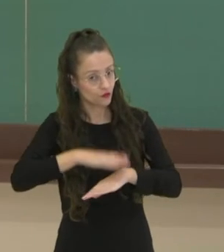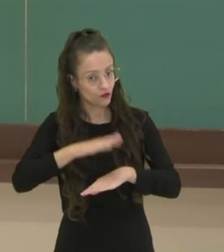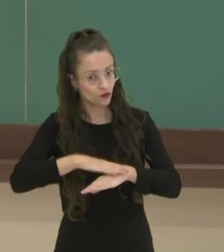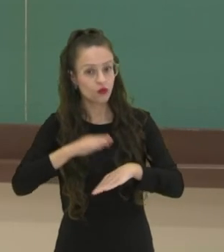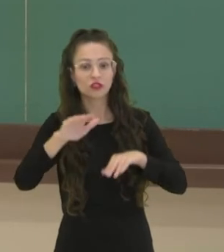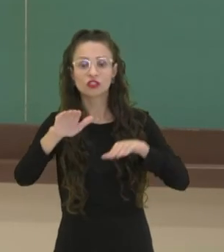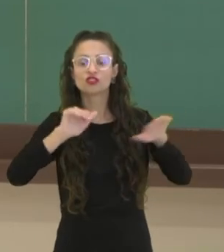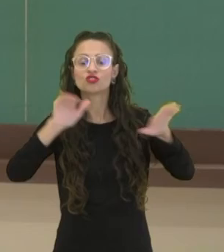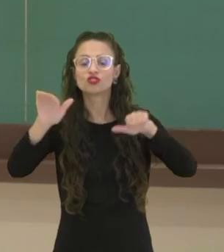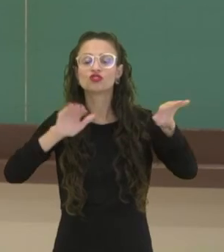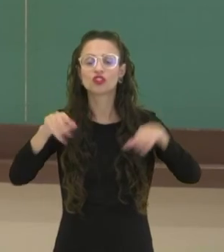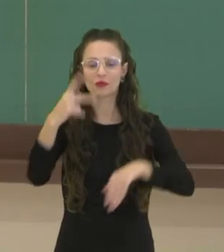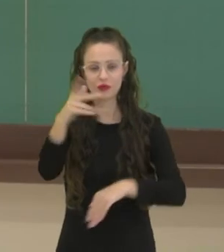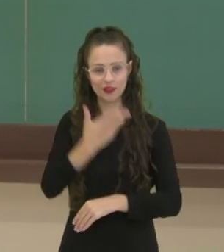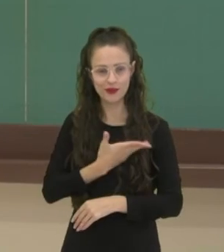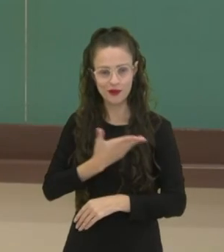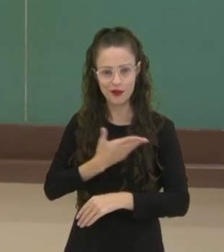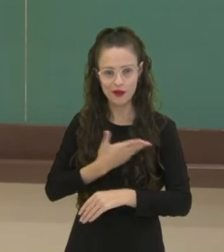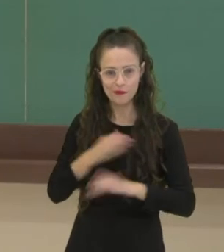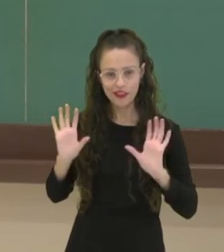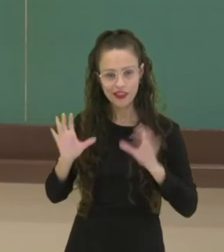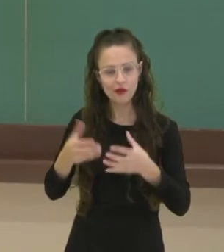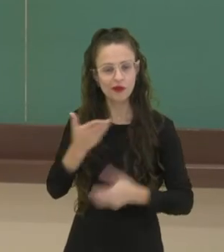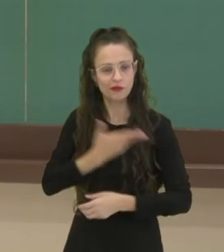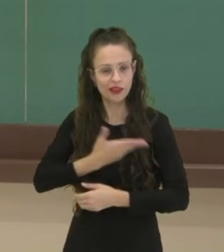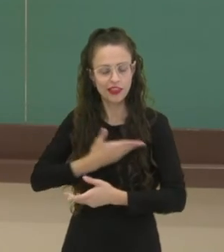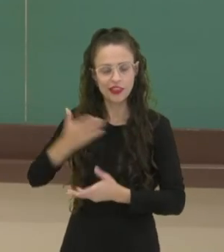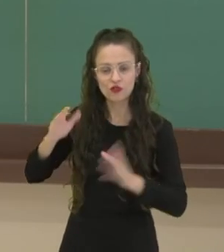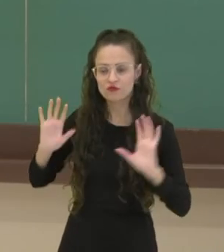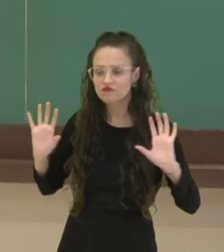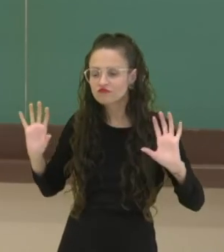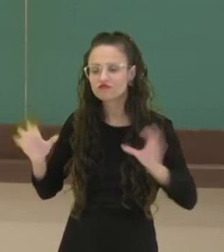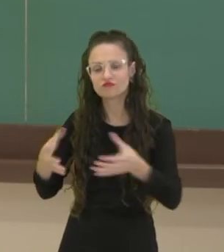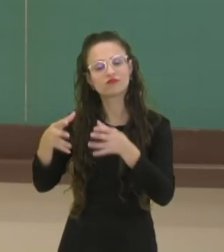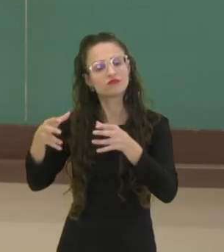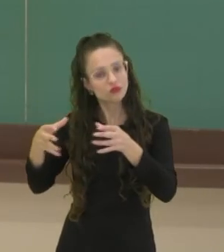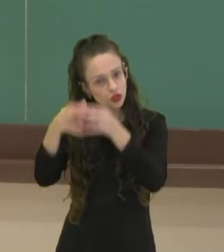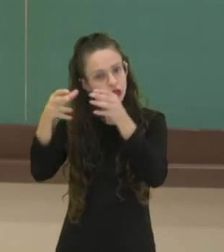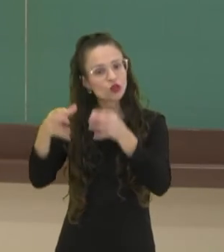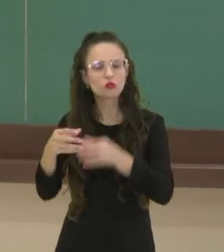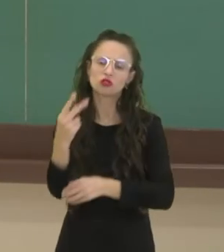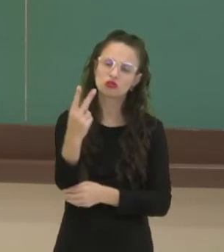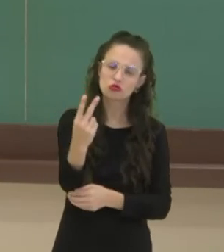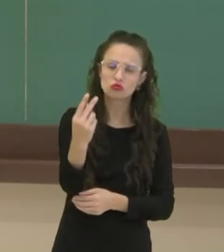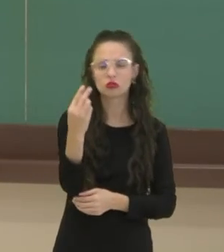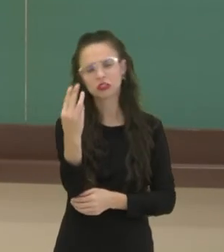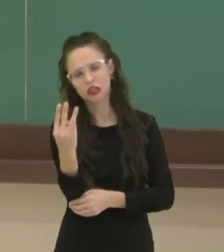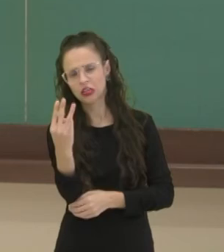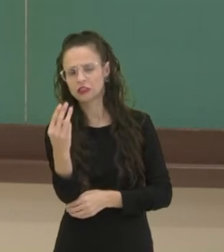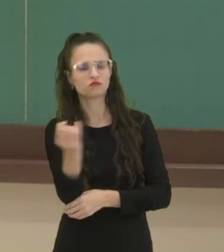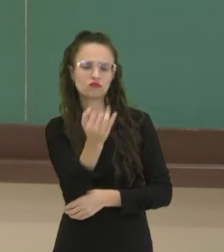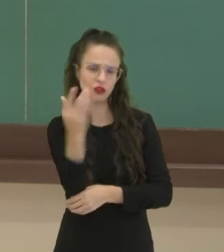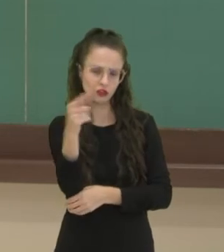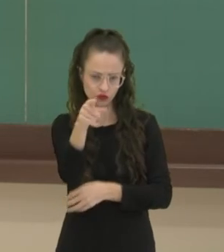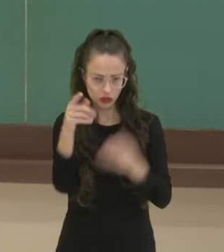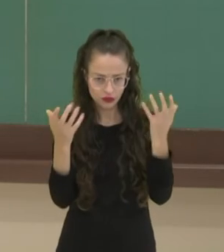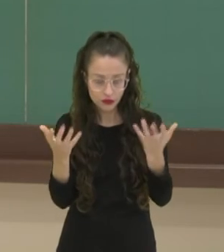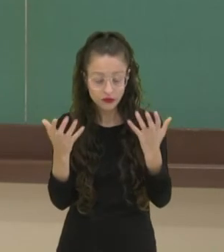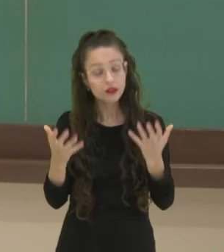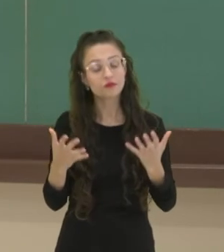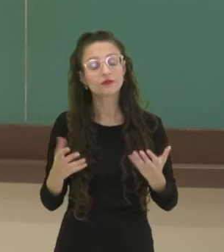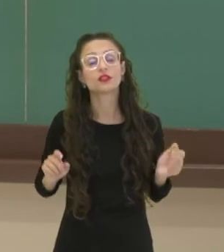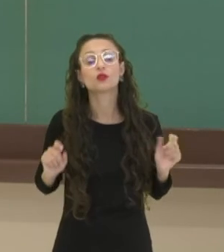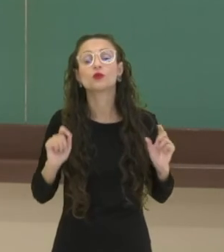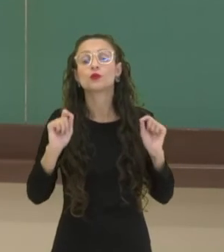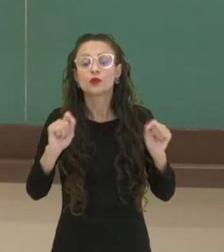teus camaradinhas, os teus colegas, as tuas amigas, forma teu grupinho, 2, 3, quantas pessoas você quiser, e o que você